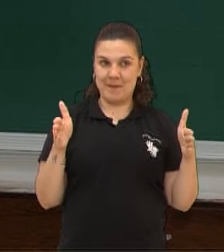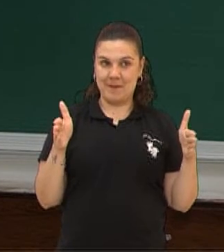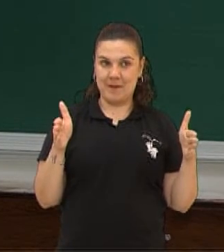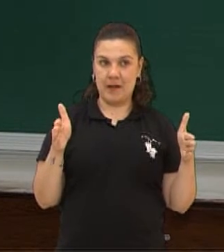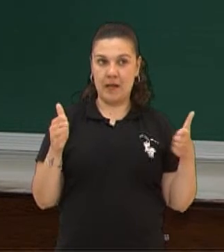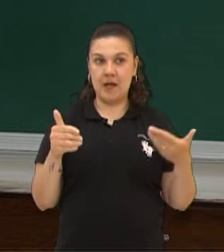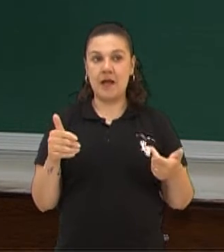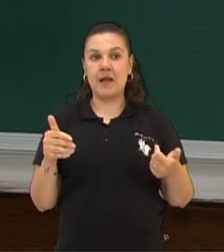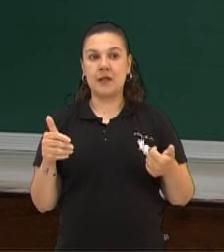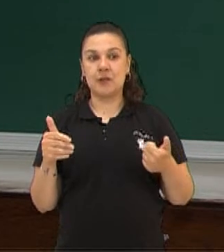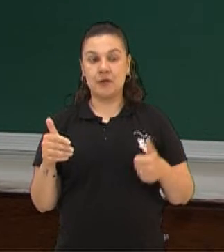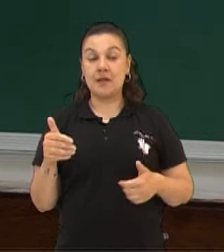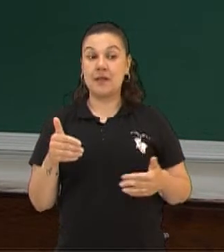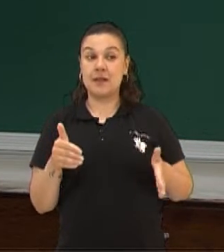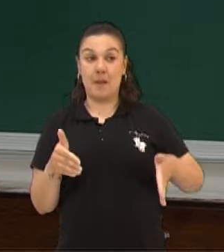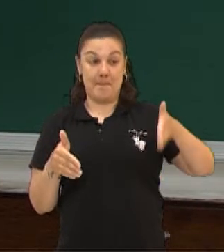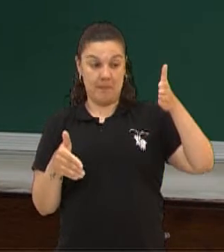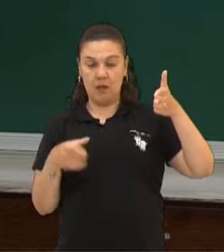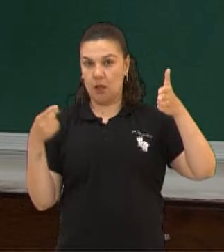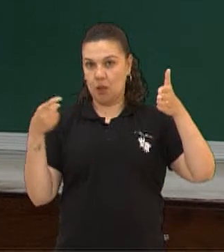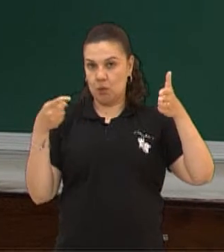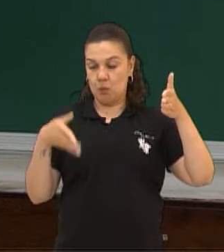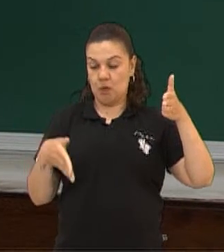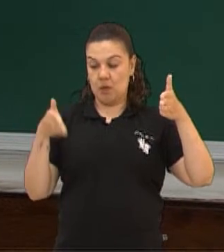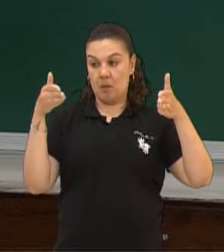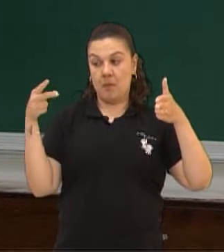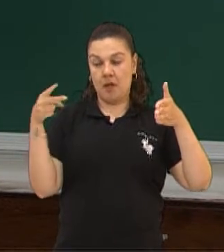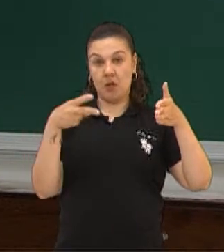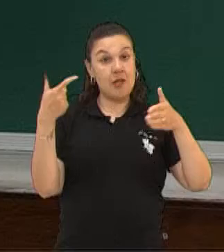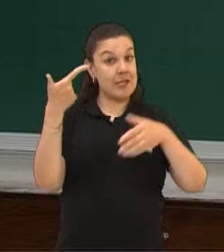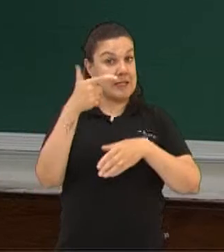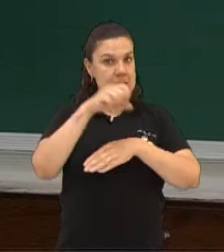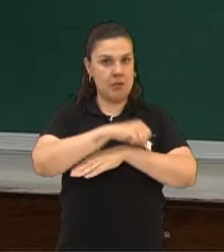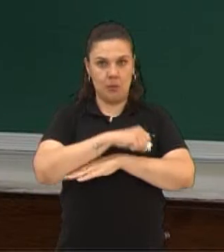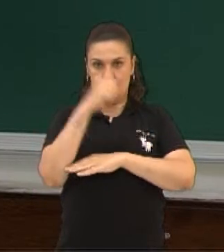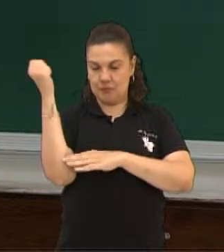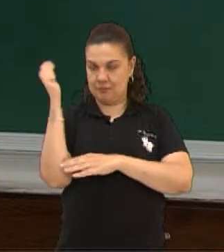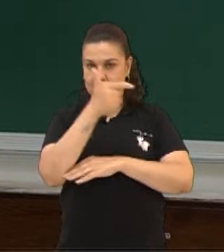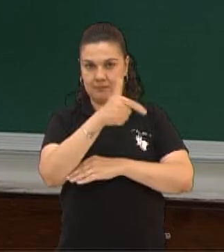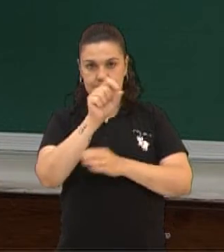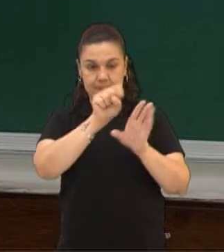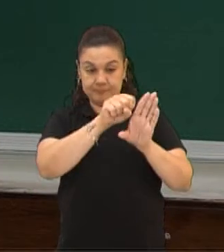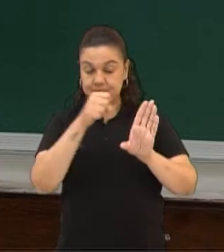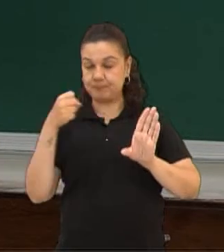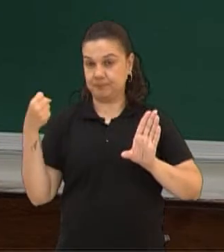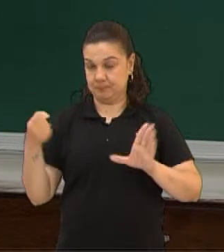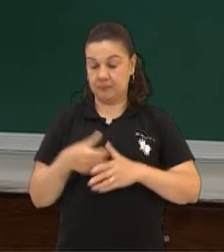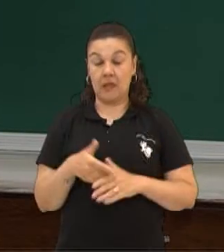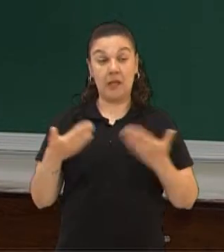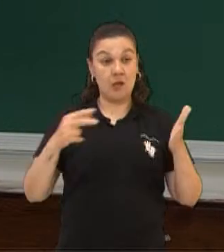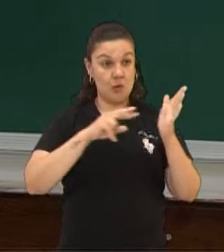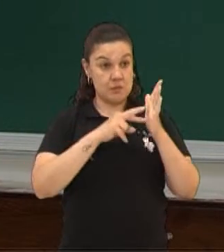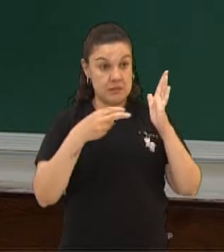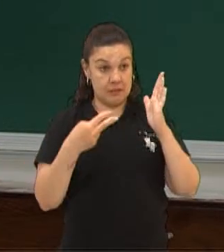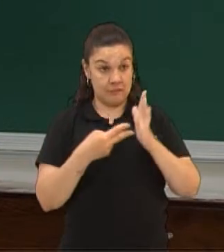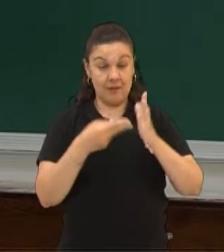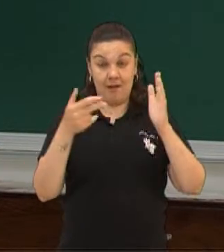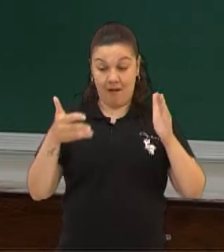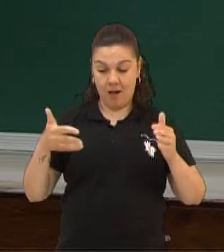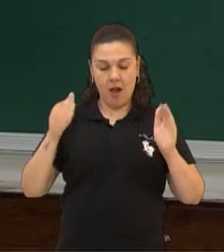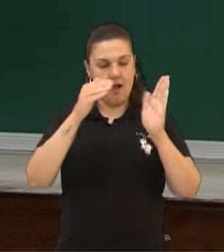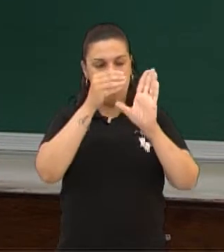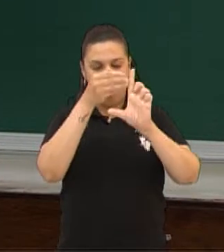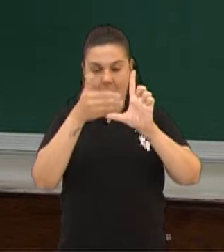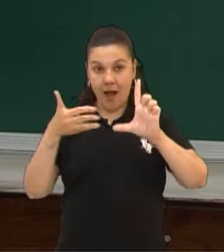na parede 1 e na parede 2 não tem porta e nem janela. O que significa isso? Que a área da parede